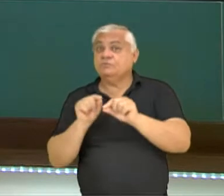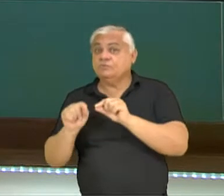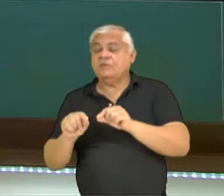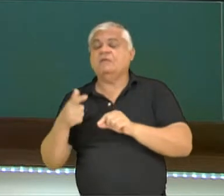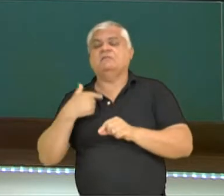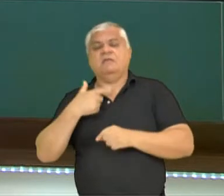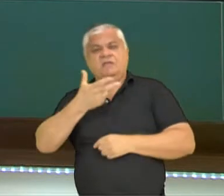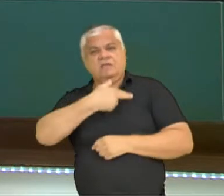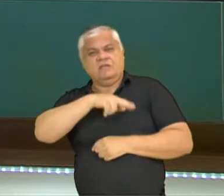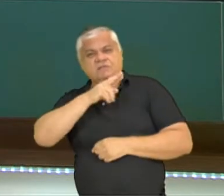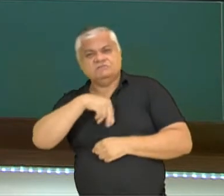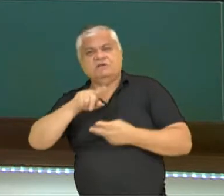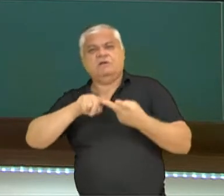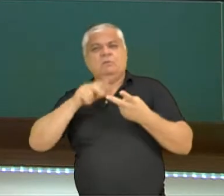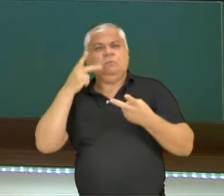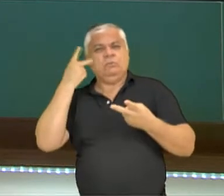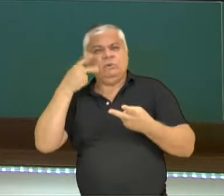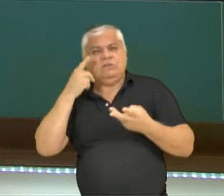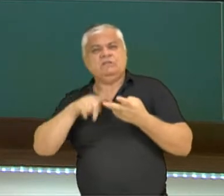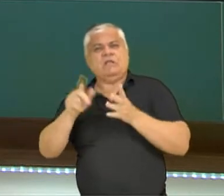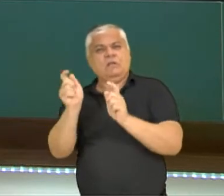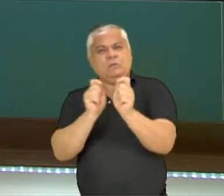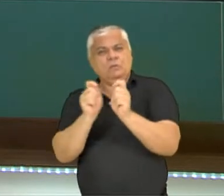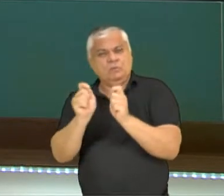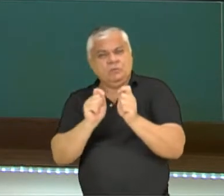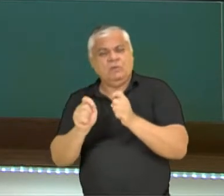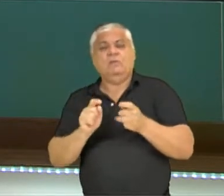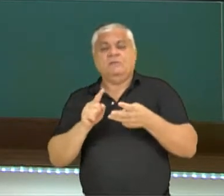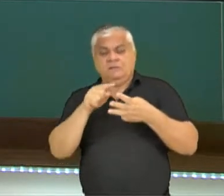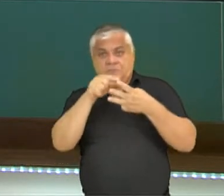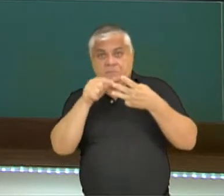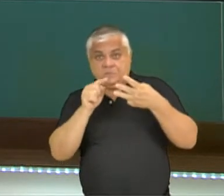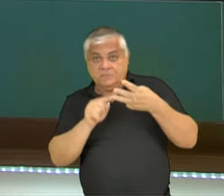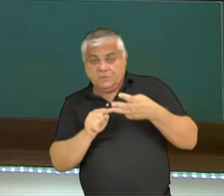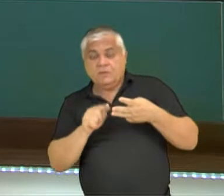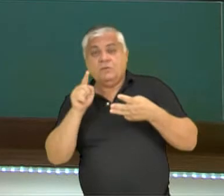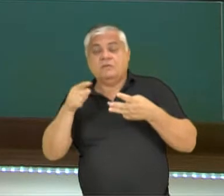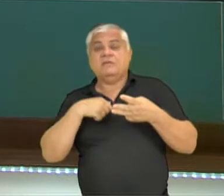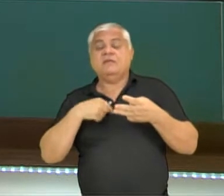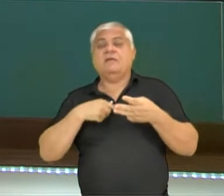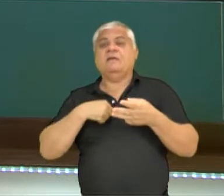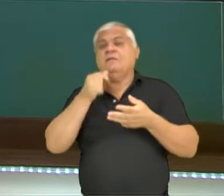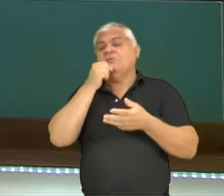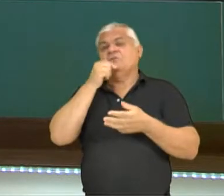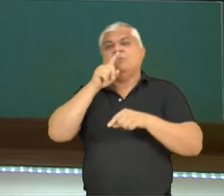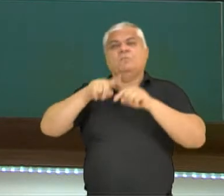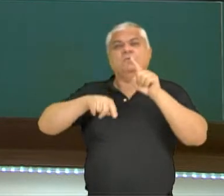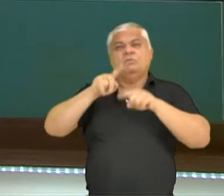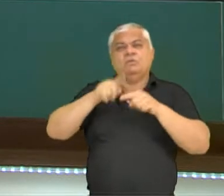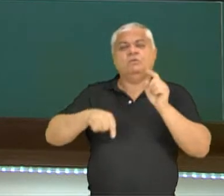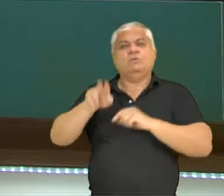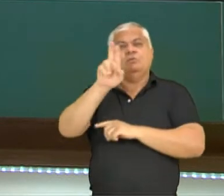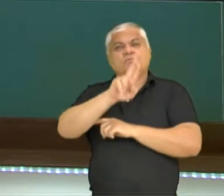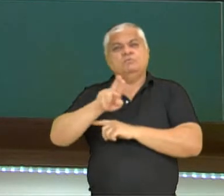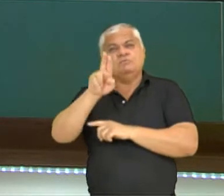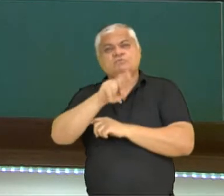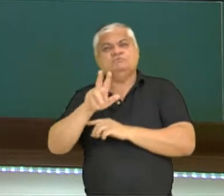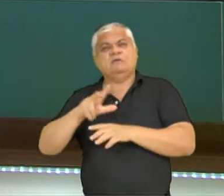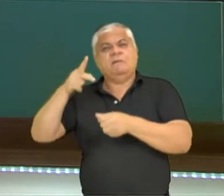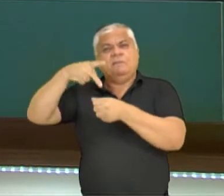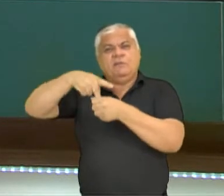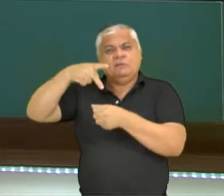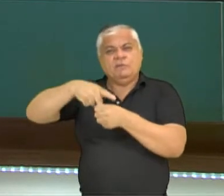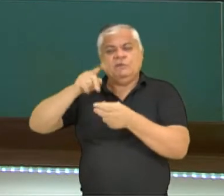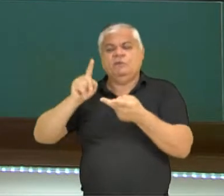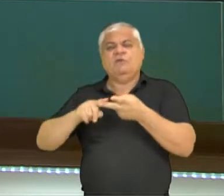questões religiosas, políticas e econômicas. Então, essa situação de escoamento de produtos, a utilização dos poços de petróleo,